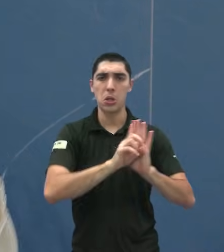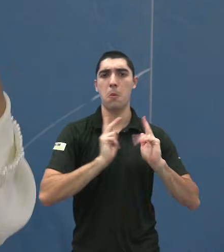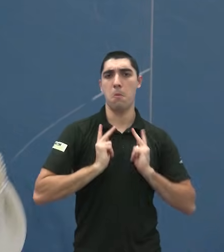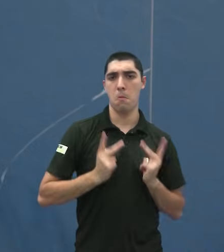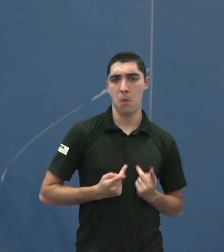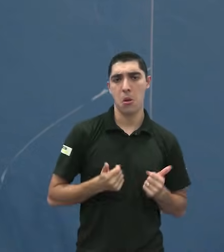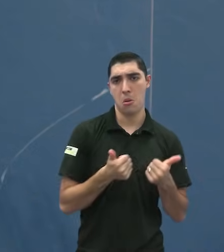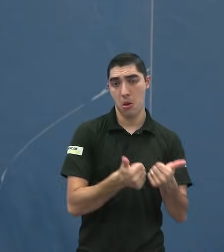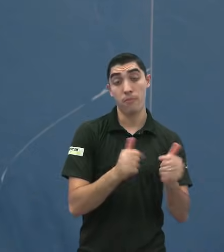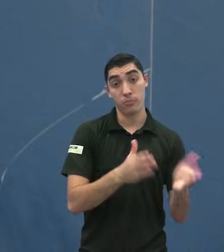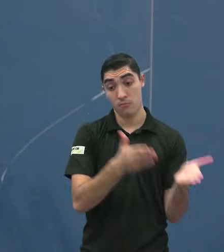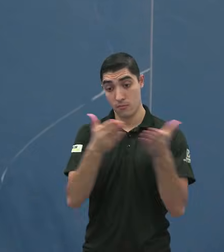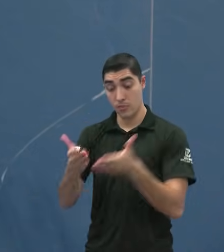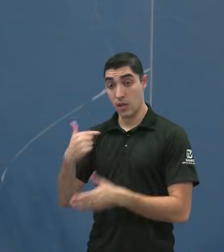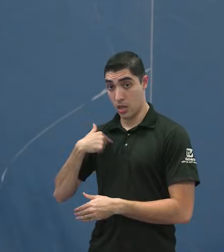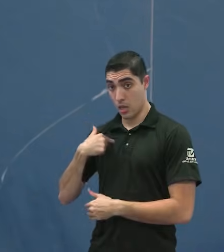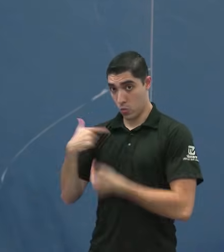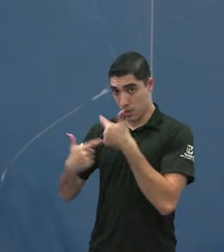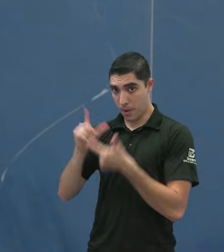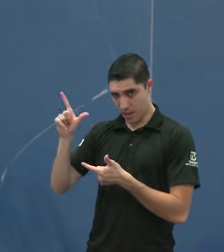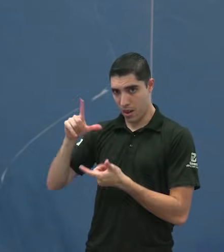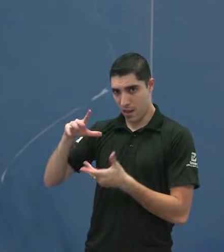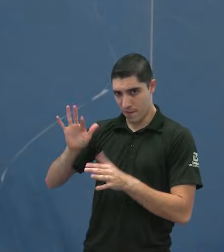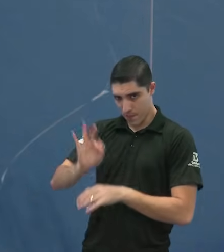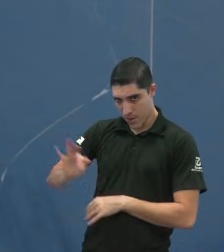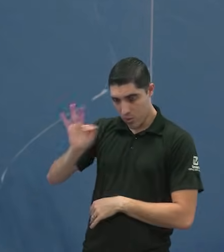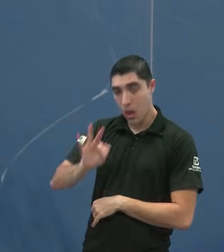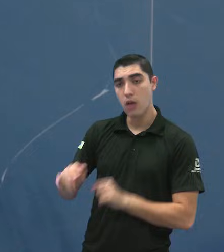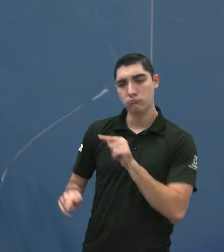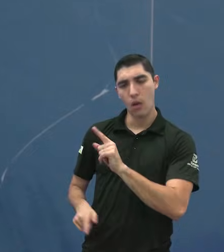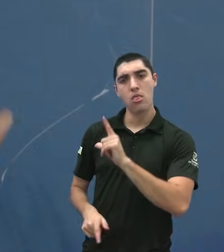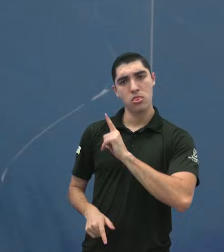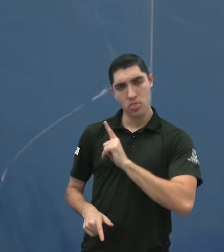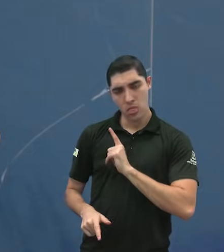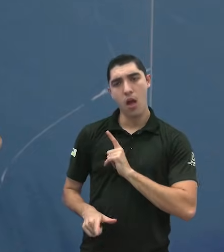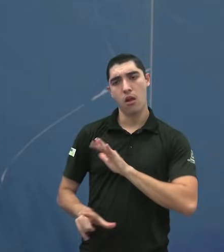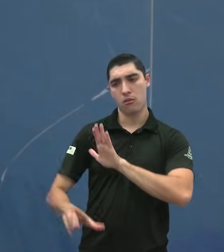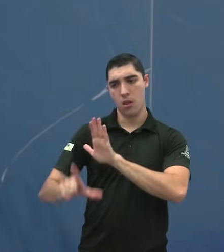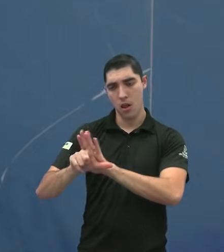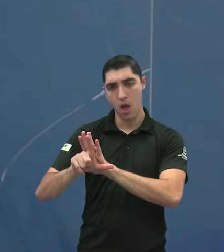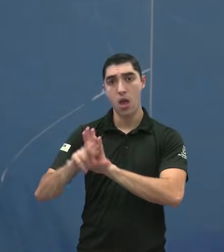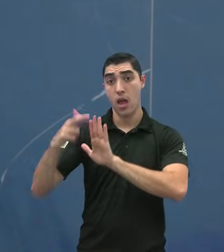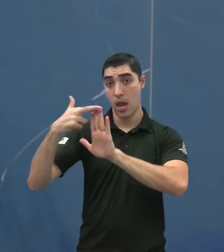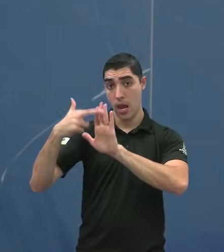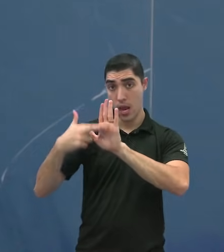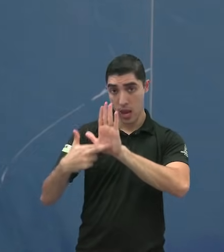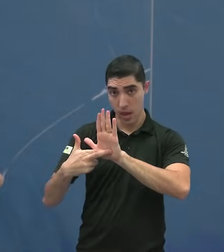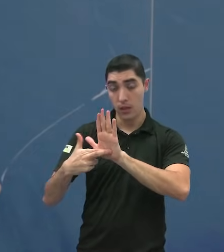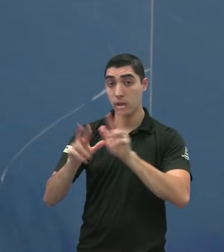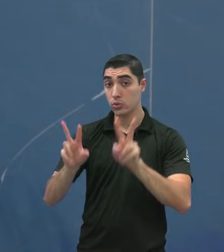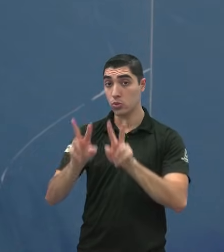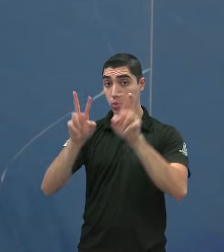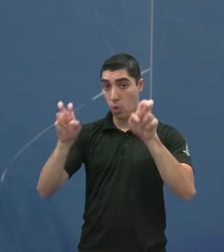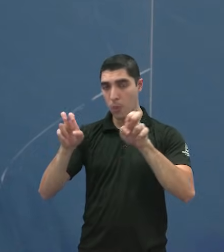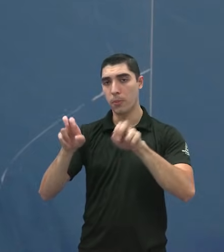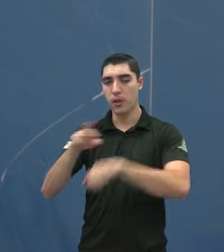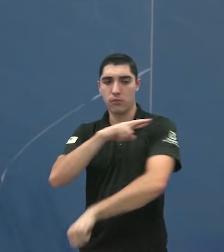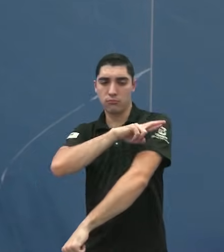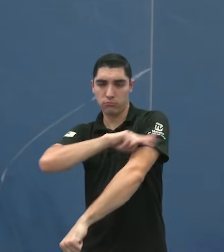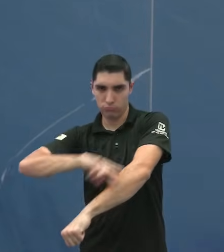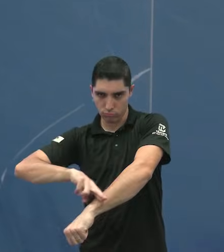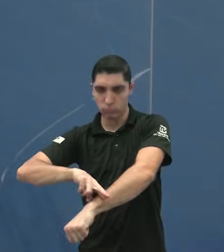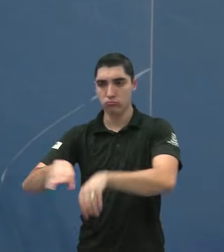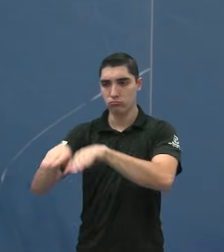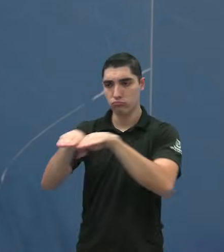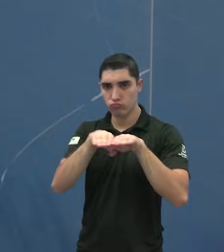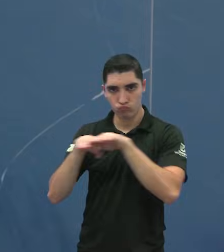humanos. Dentro da universidade onde estou, nós temos realmente as políticas de equidade